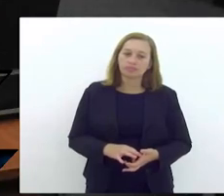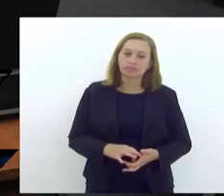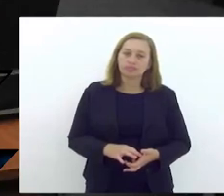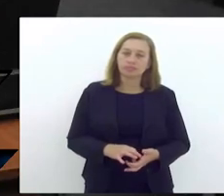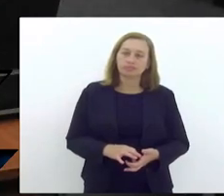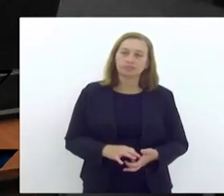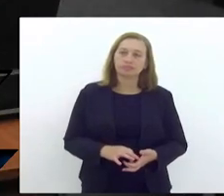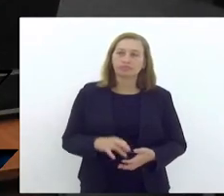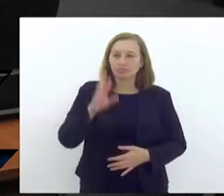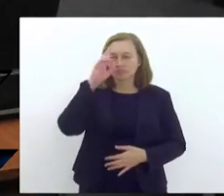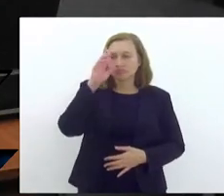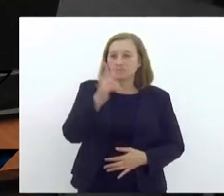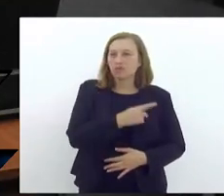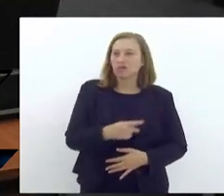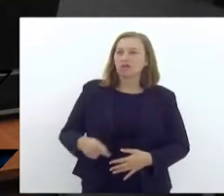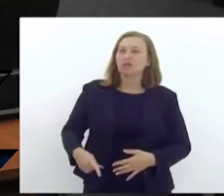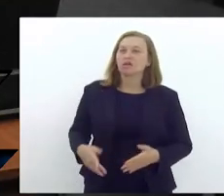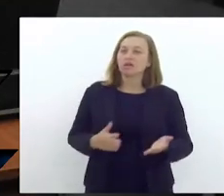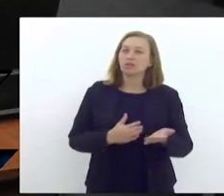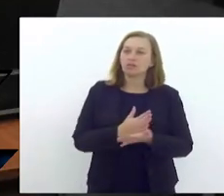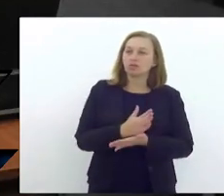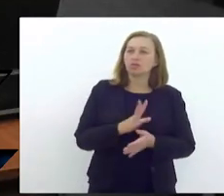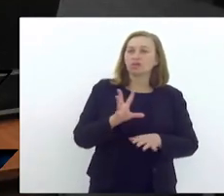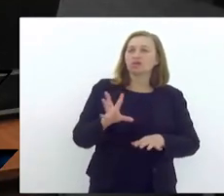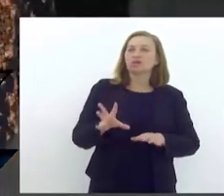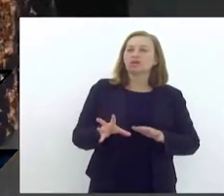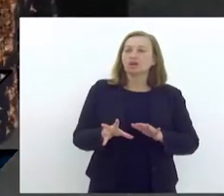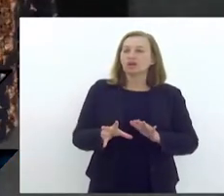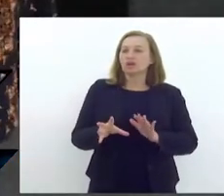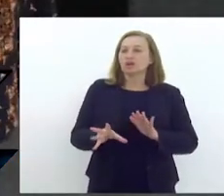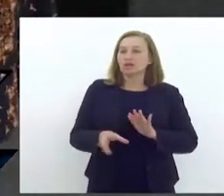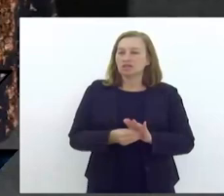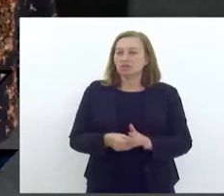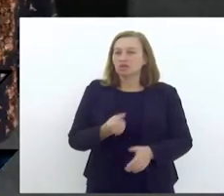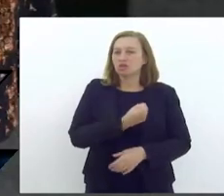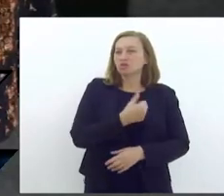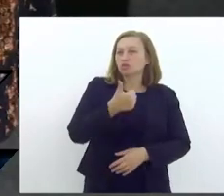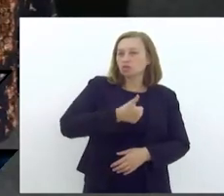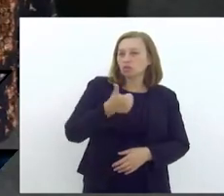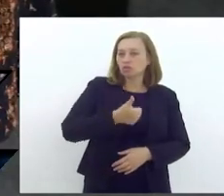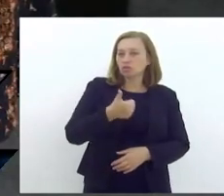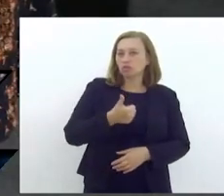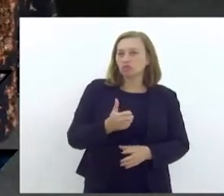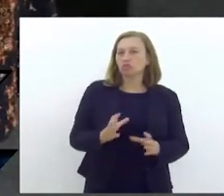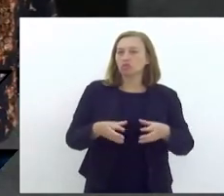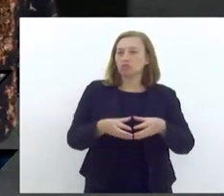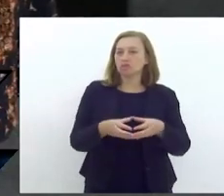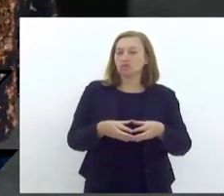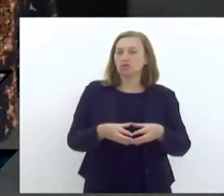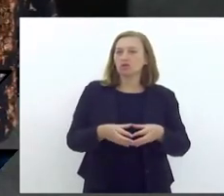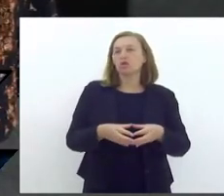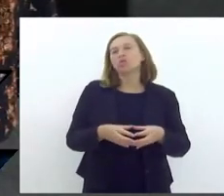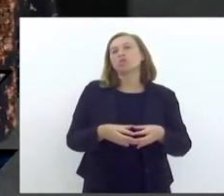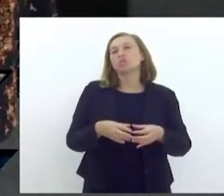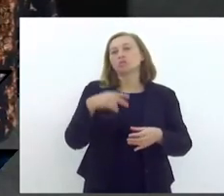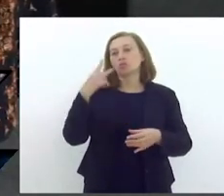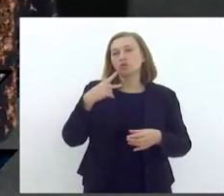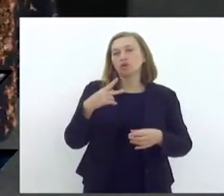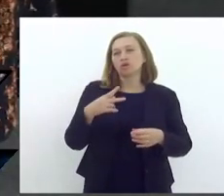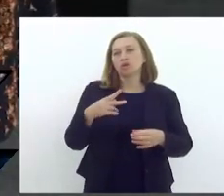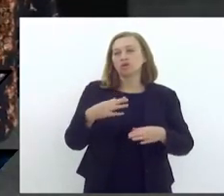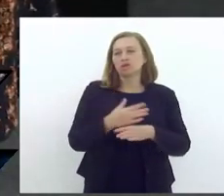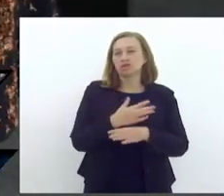senhora Presidente favoráveis emendas número 1 da comissão de políticos Urbana número 1 e 5 de